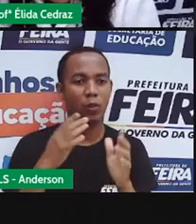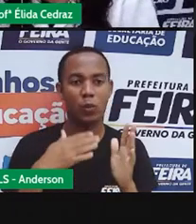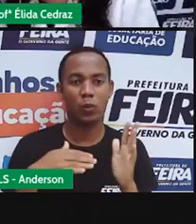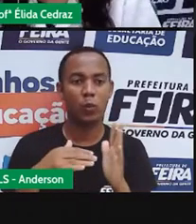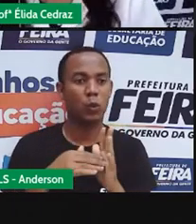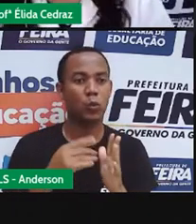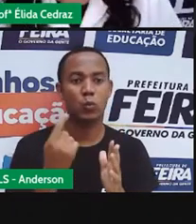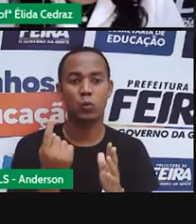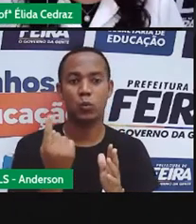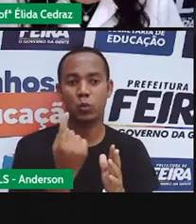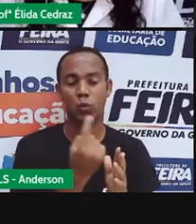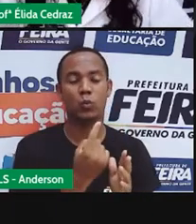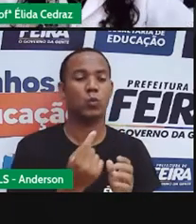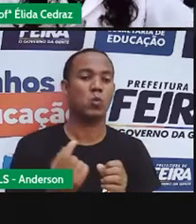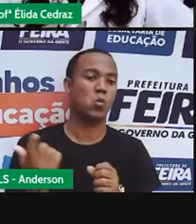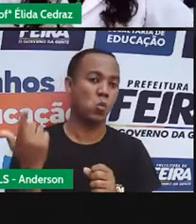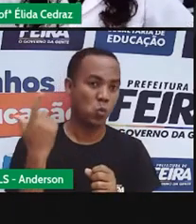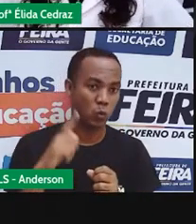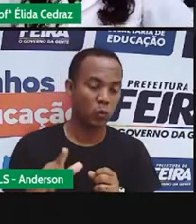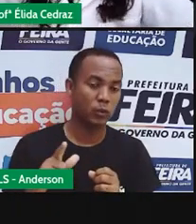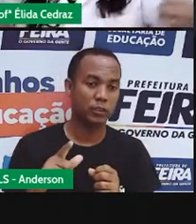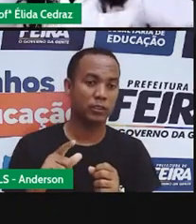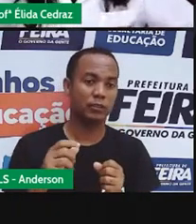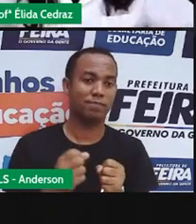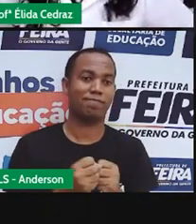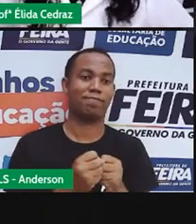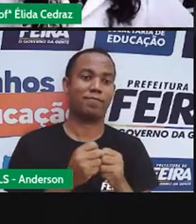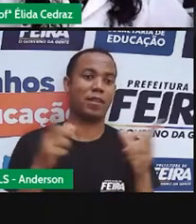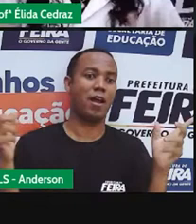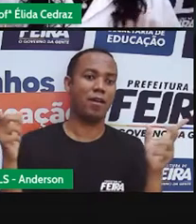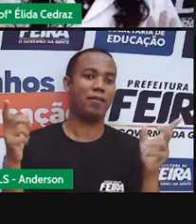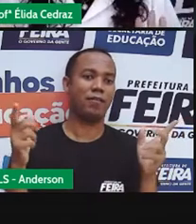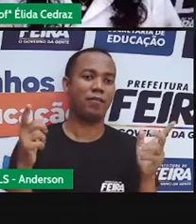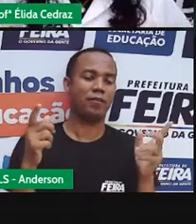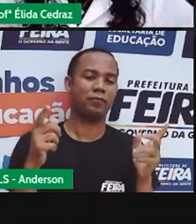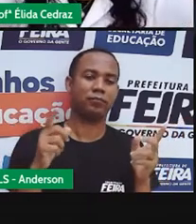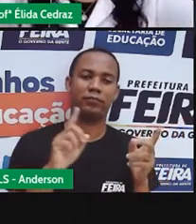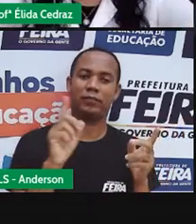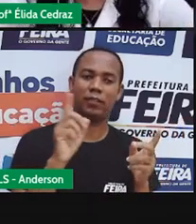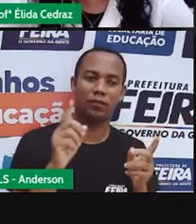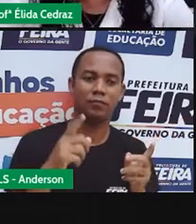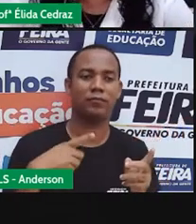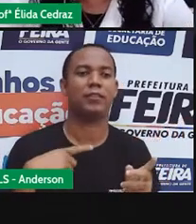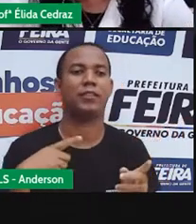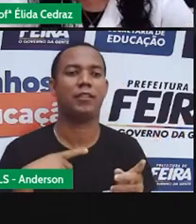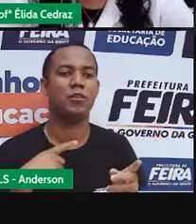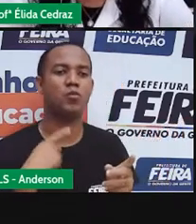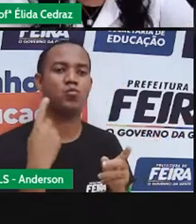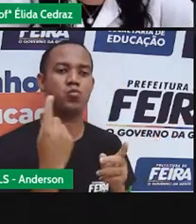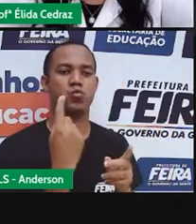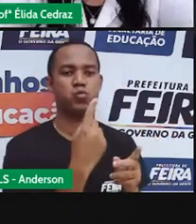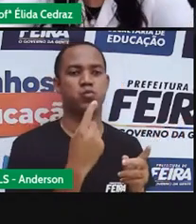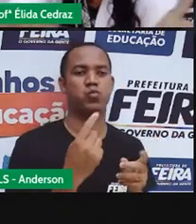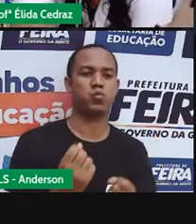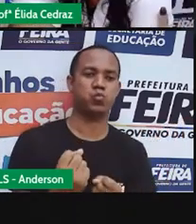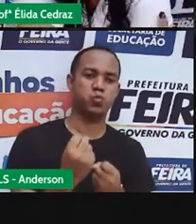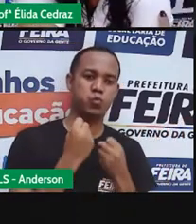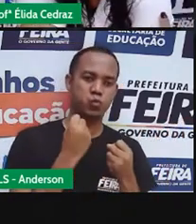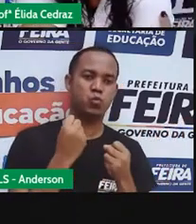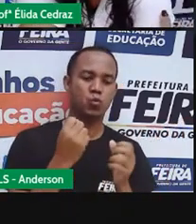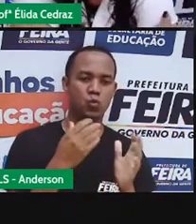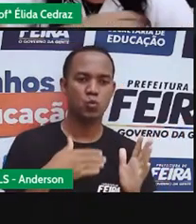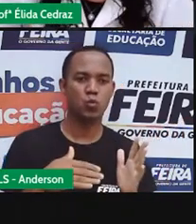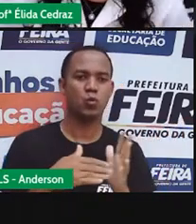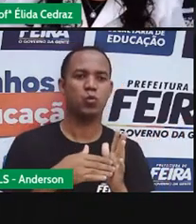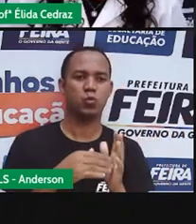todos, um a um, da fila. Se a fila torar no meio, não vale. Tem que ser arrancado de um a um. Ficam